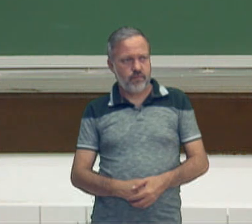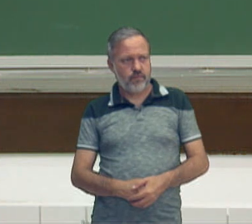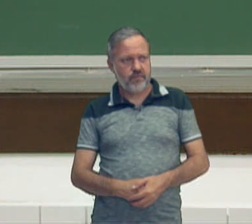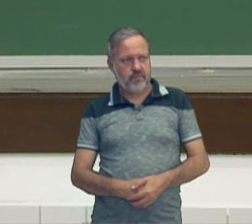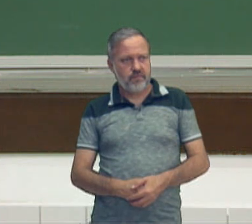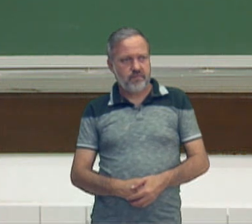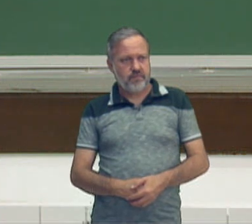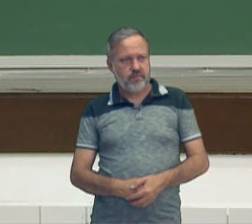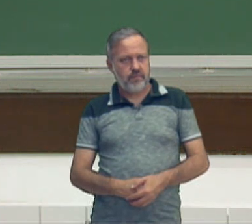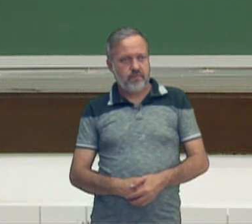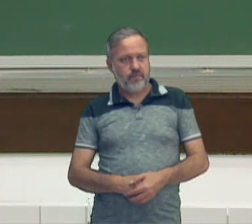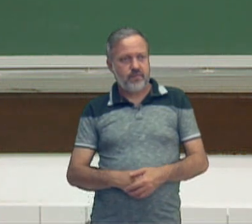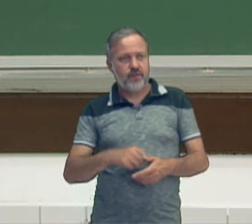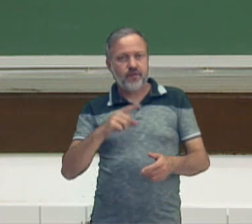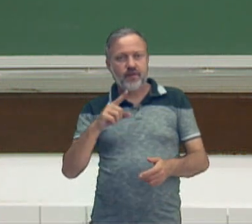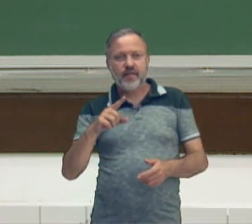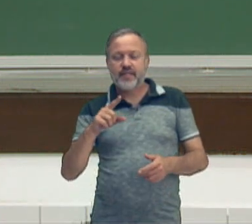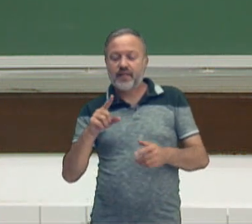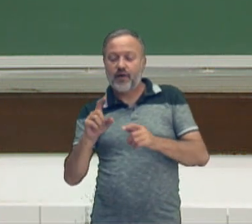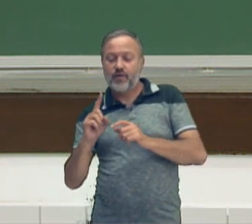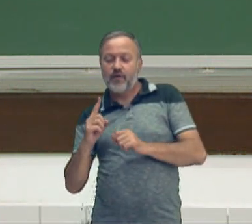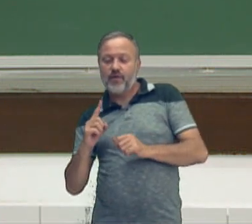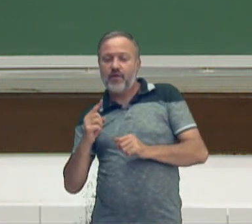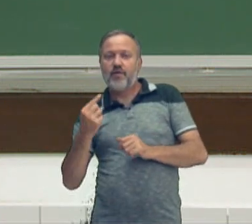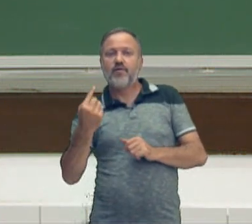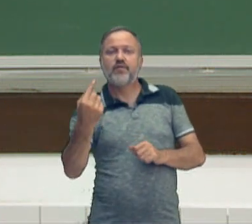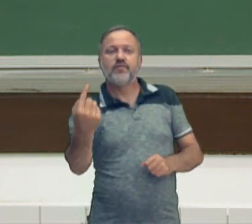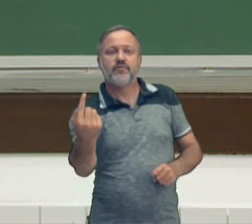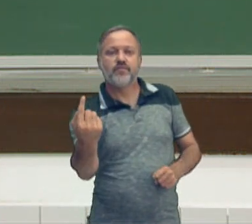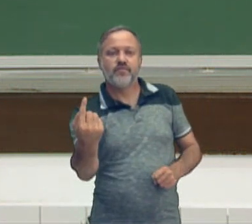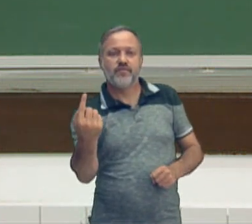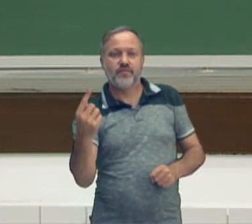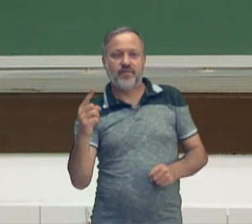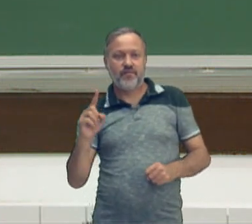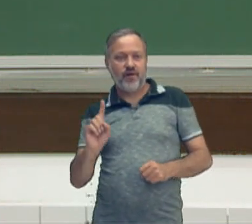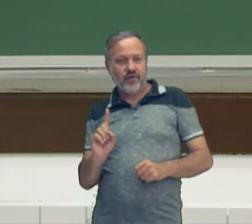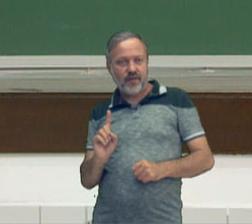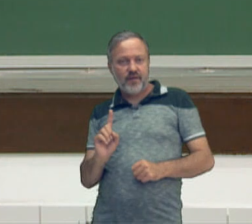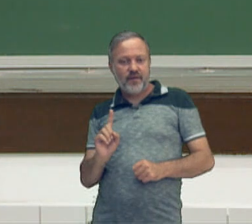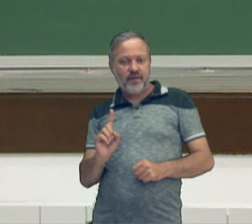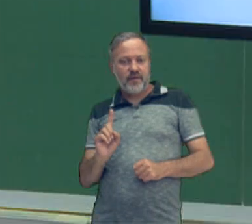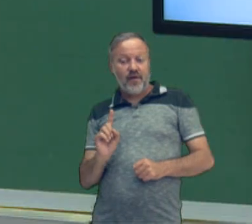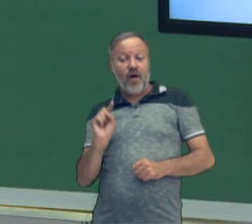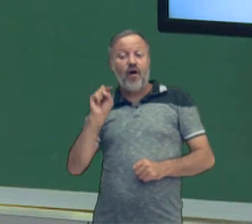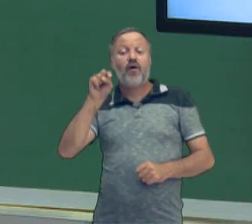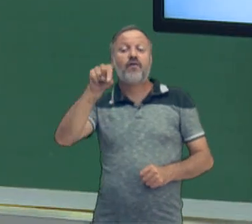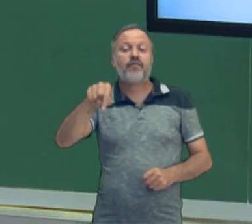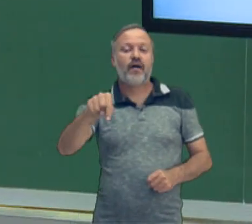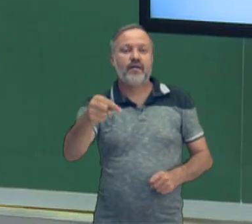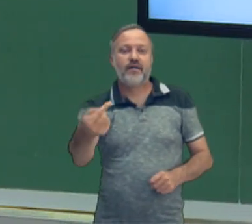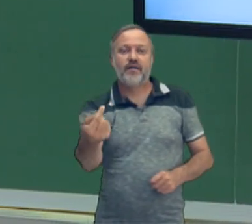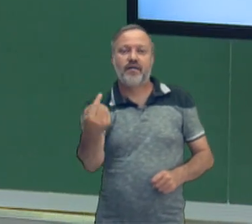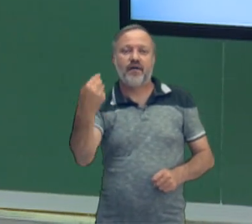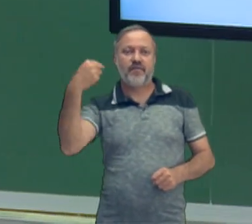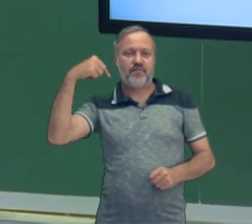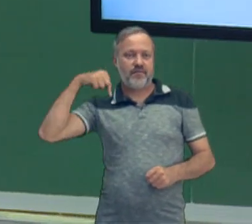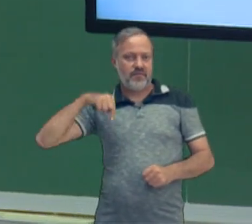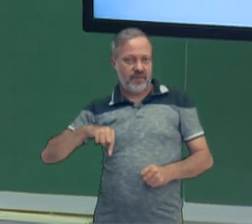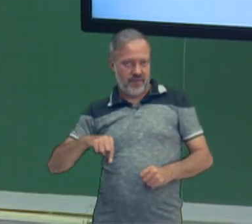dele. Esse movimento, esse deslocamento, esse movimento migratório, né, de ir, ficar um tempo e